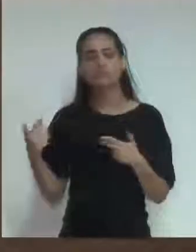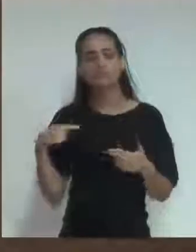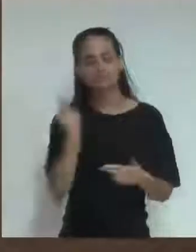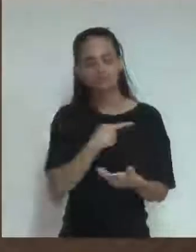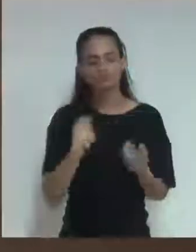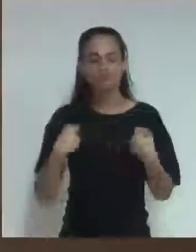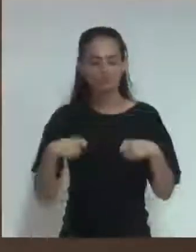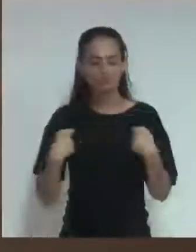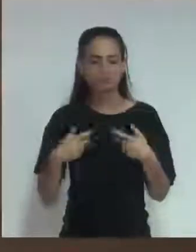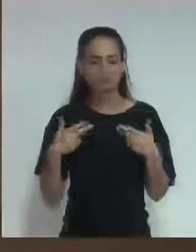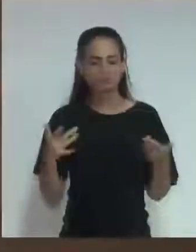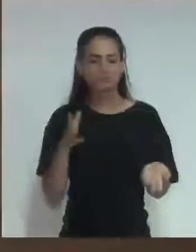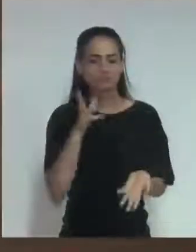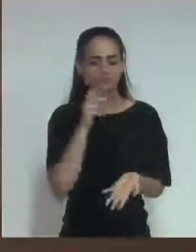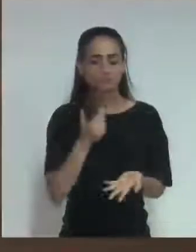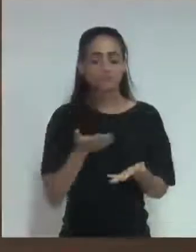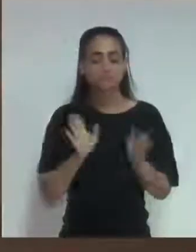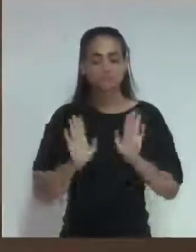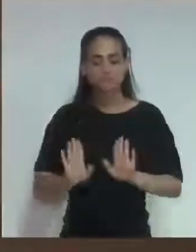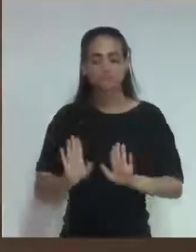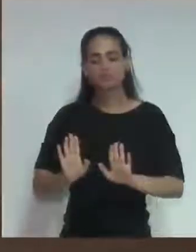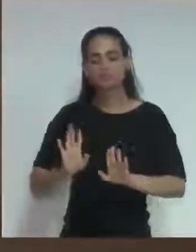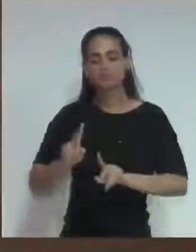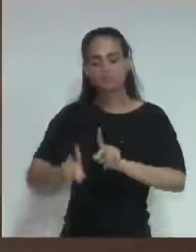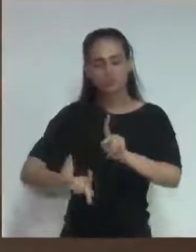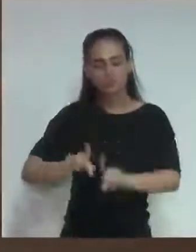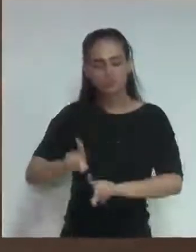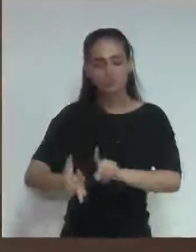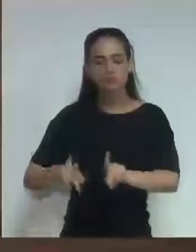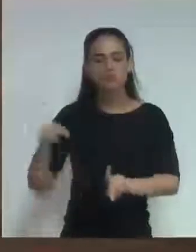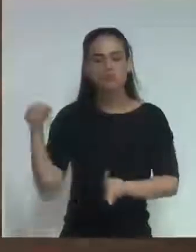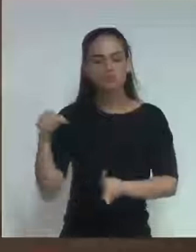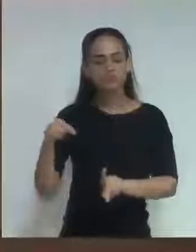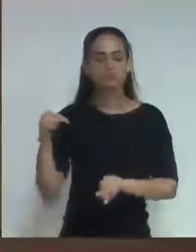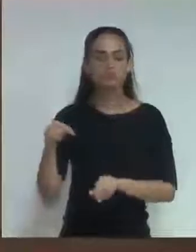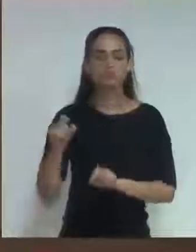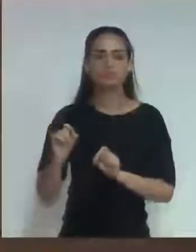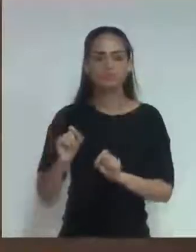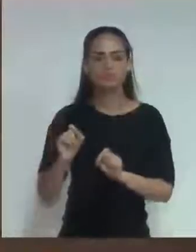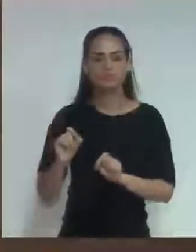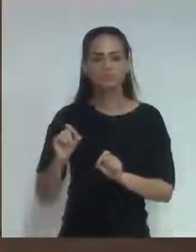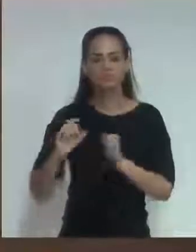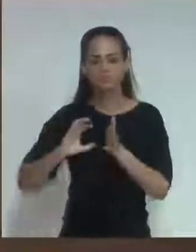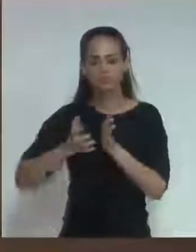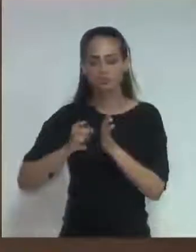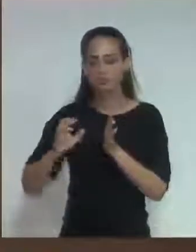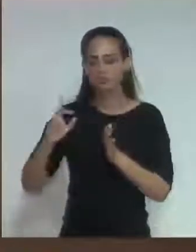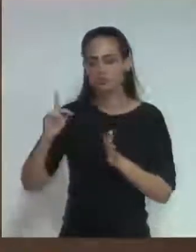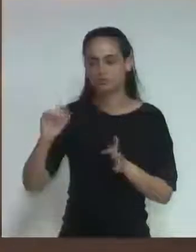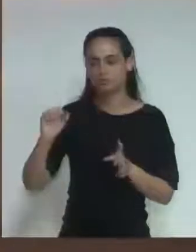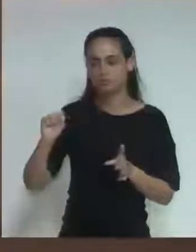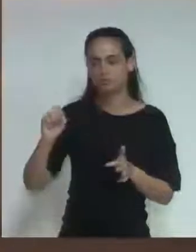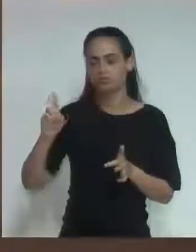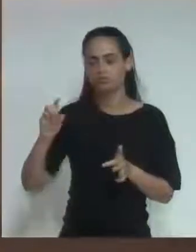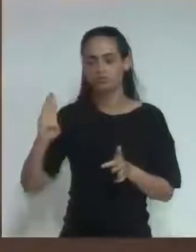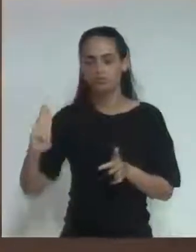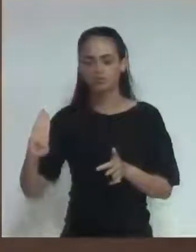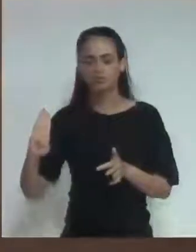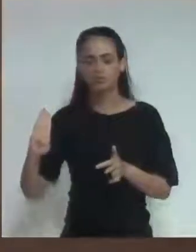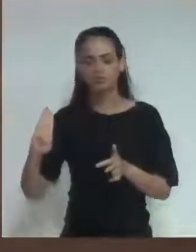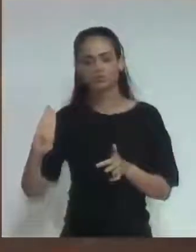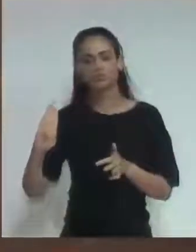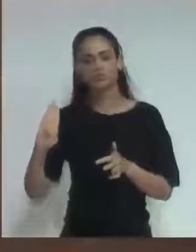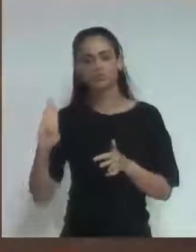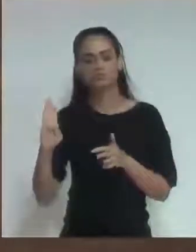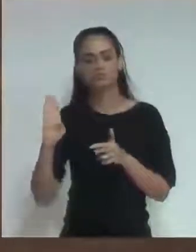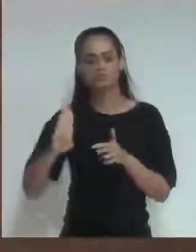Mas a população não entendeu dessa forma, e eu acho que, de fato, aí o PSDB foi um dos grandes perdedores dessa eleição, e não é à